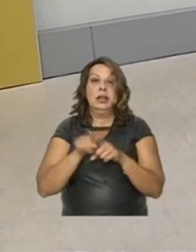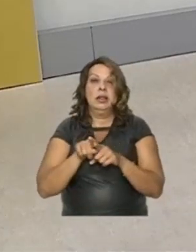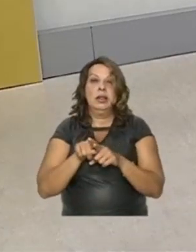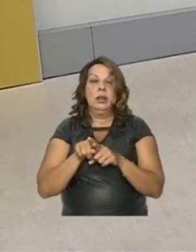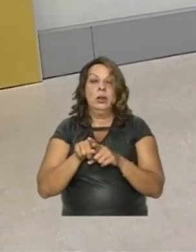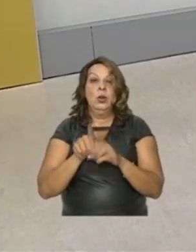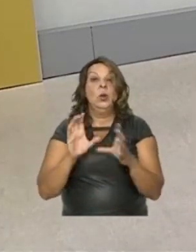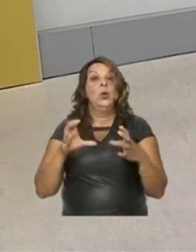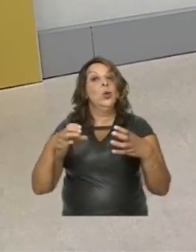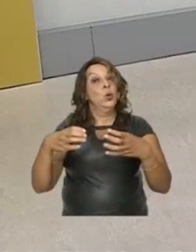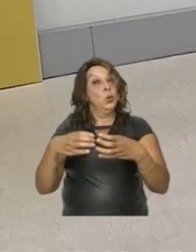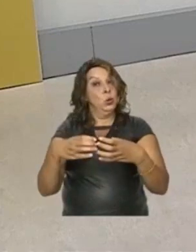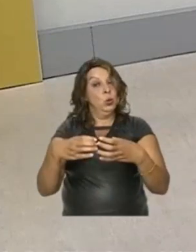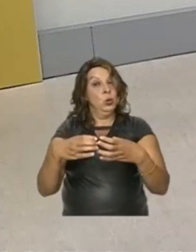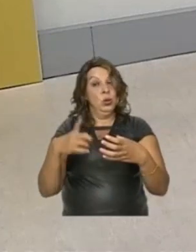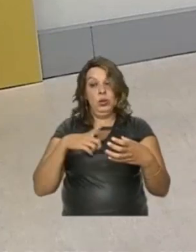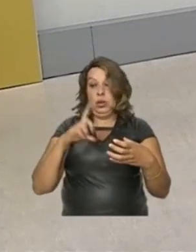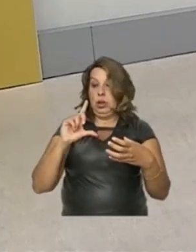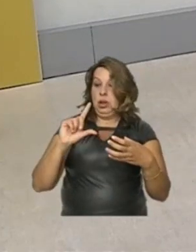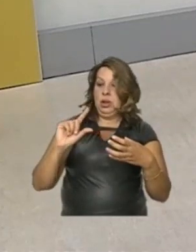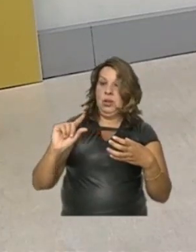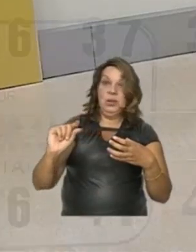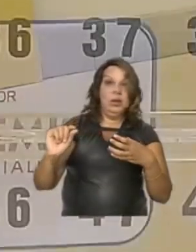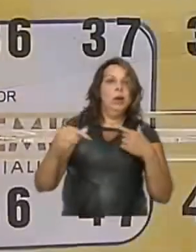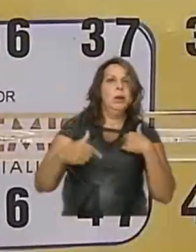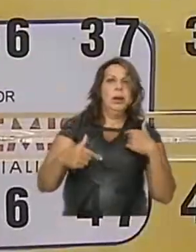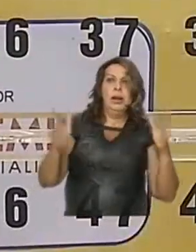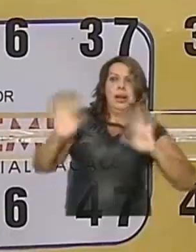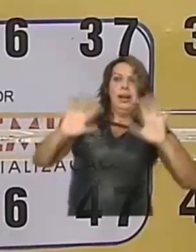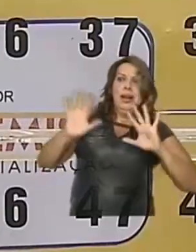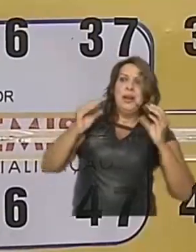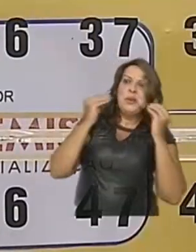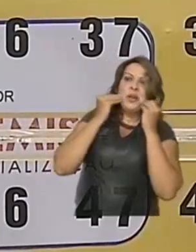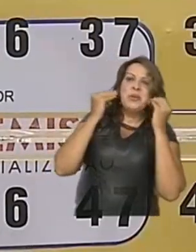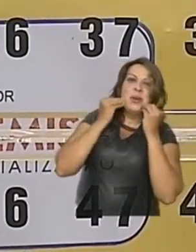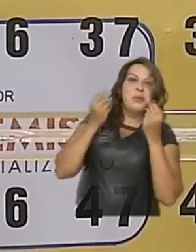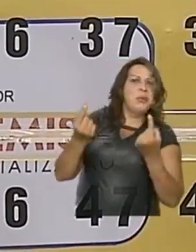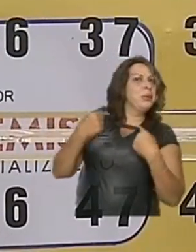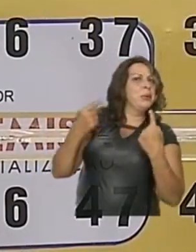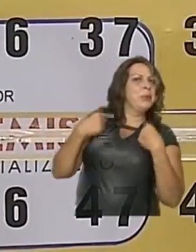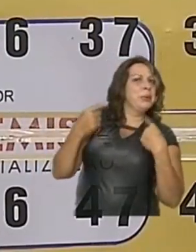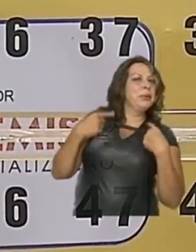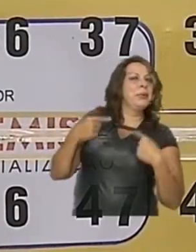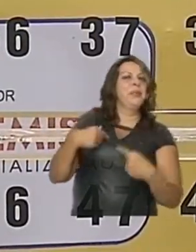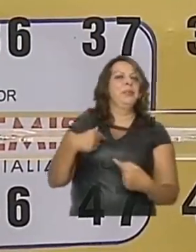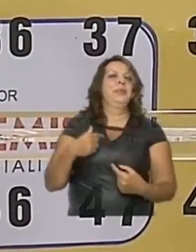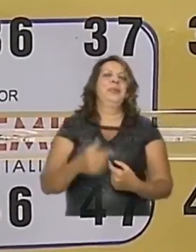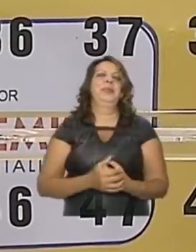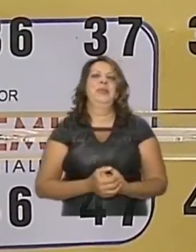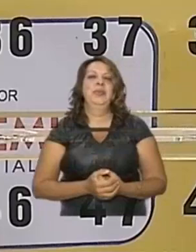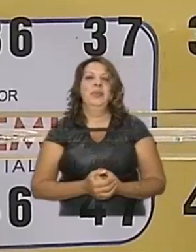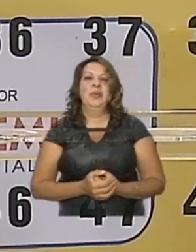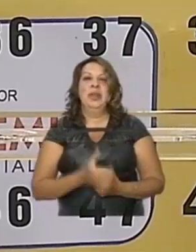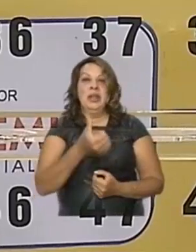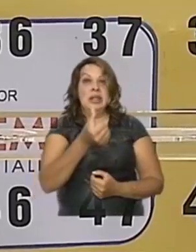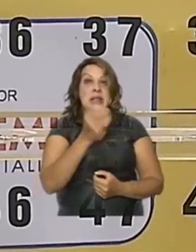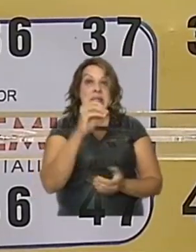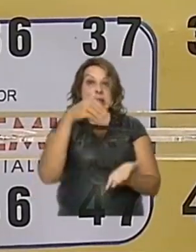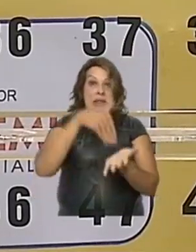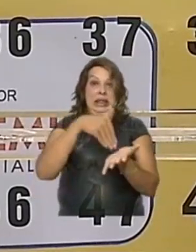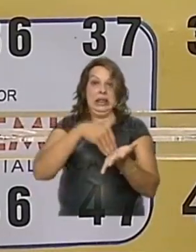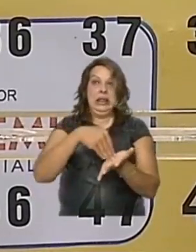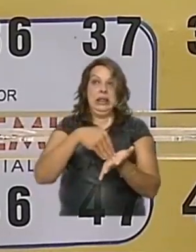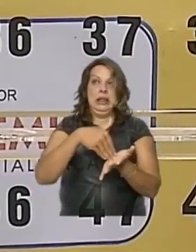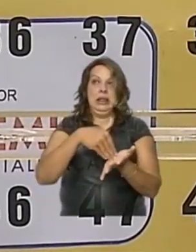Serra, o condomínio. Quando eu vou saindo, o povo já vai falando, viu? Tô ligada, Jaqueline, eu passo já é assim. Ó, 60 com a